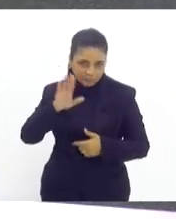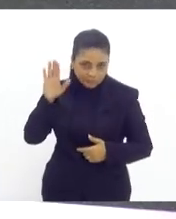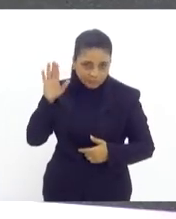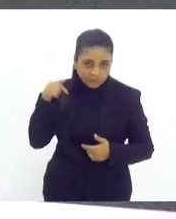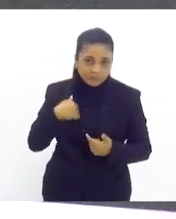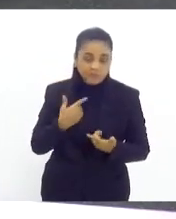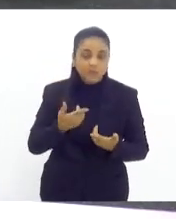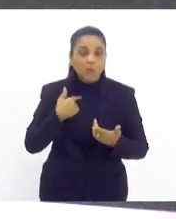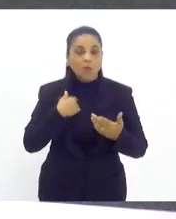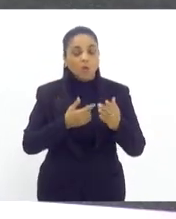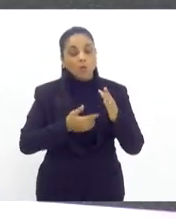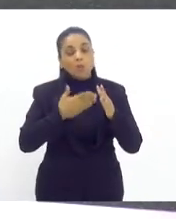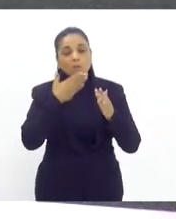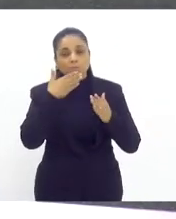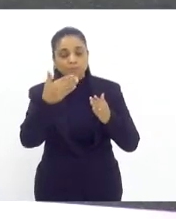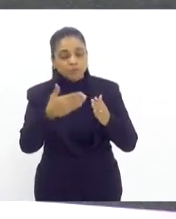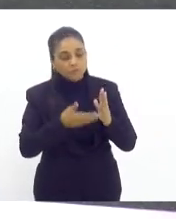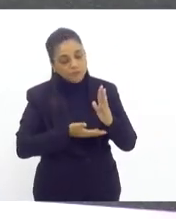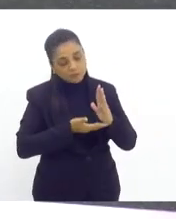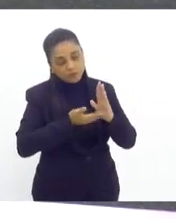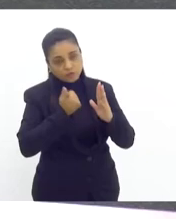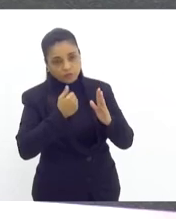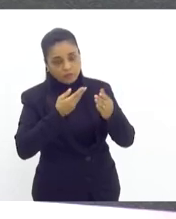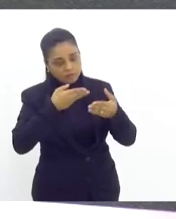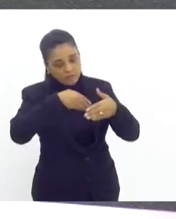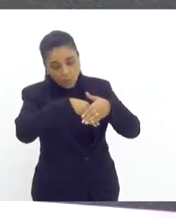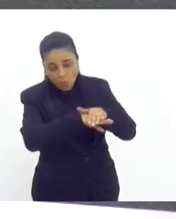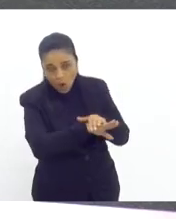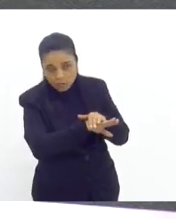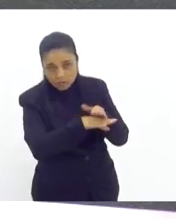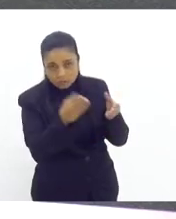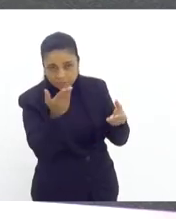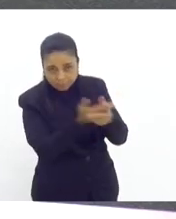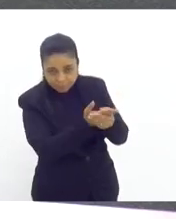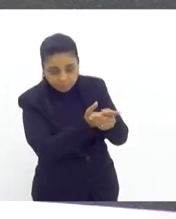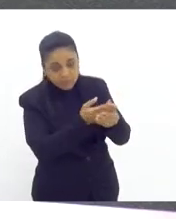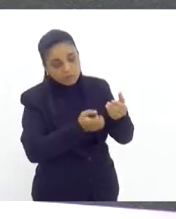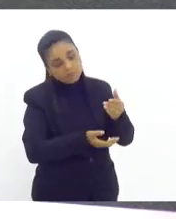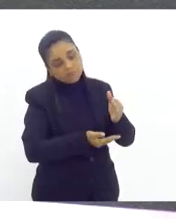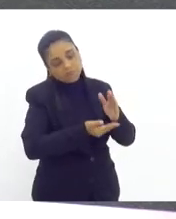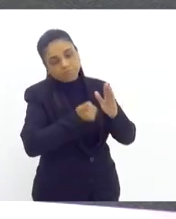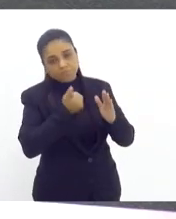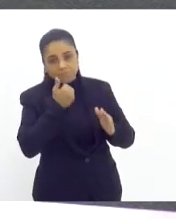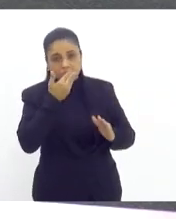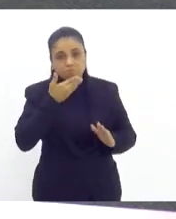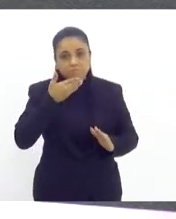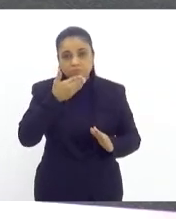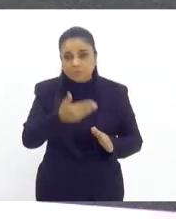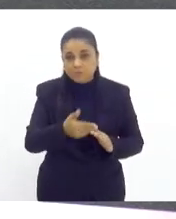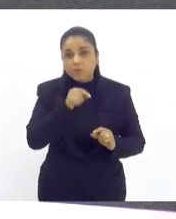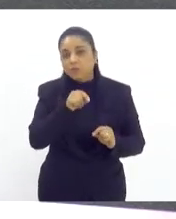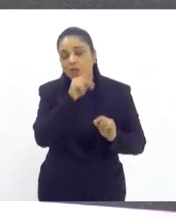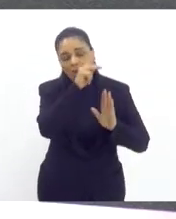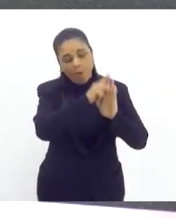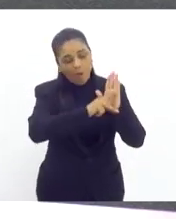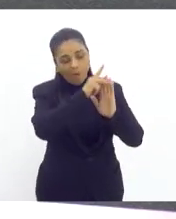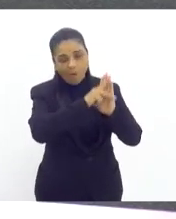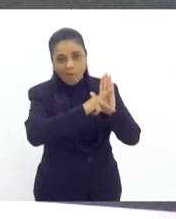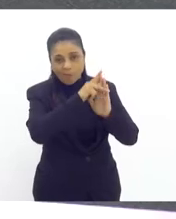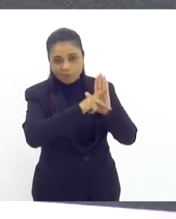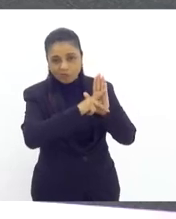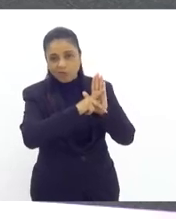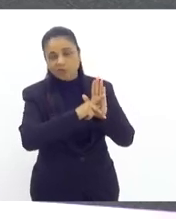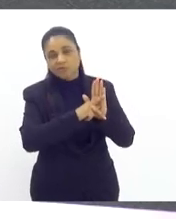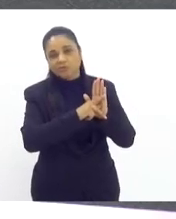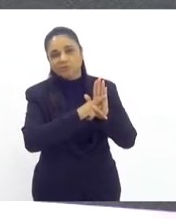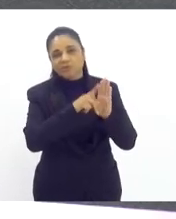pedi para desarquivar Presidente porque eu sei que esse projeto tem indícios de inconstitucionalidade